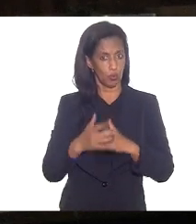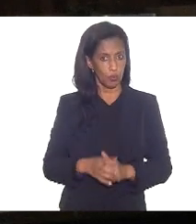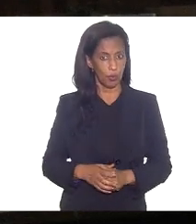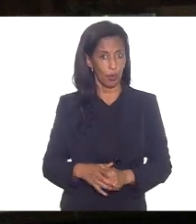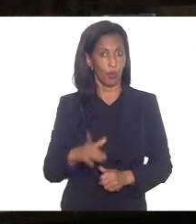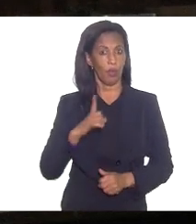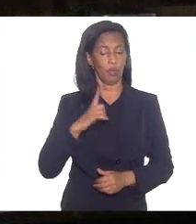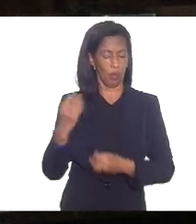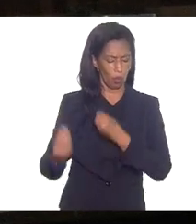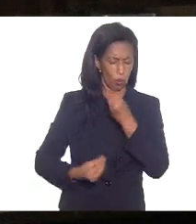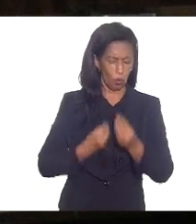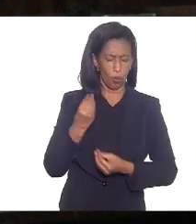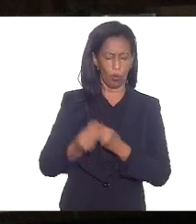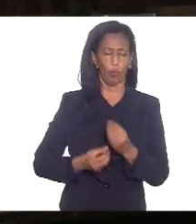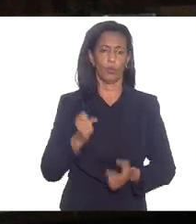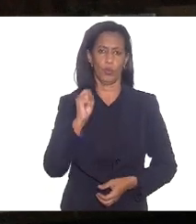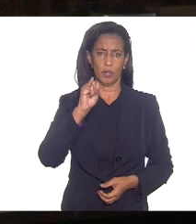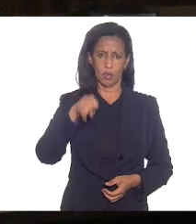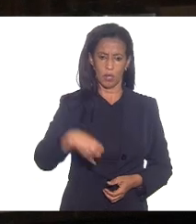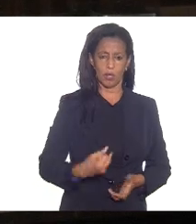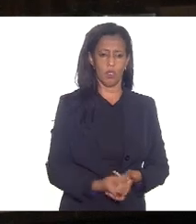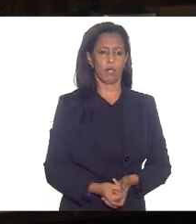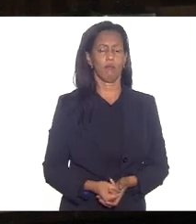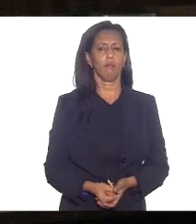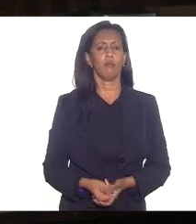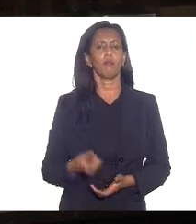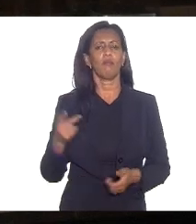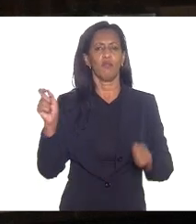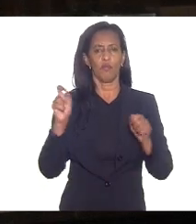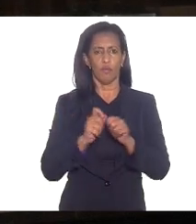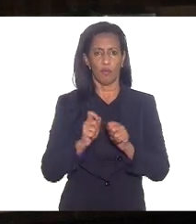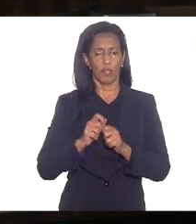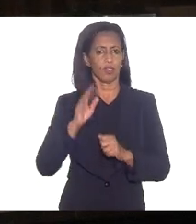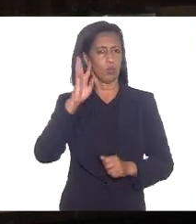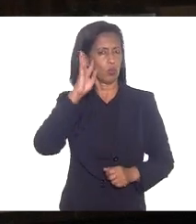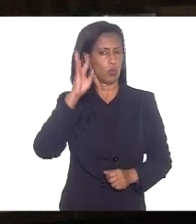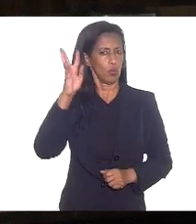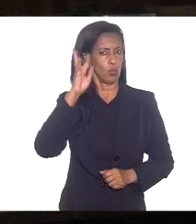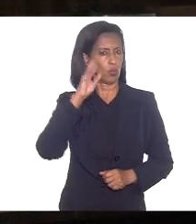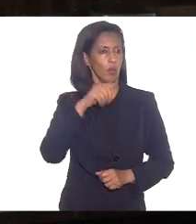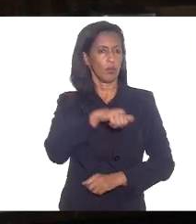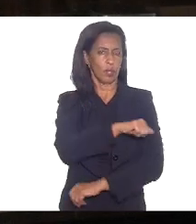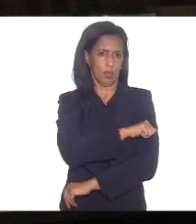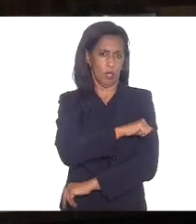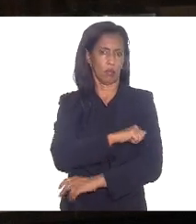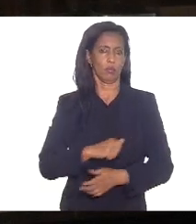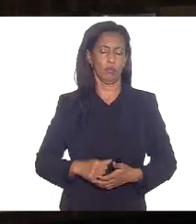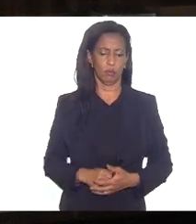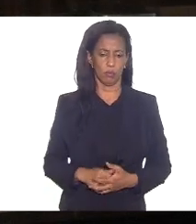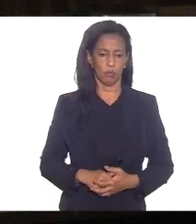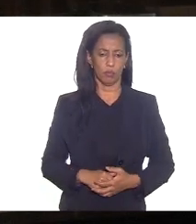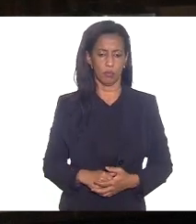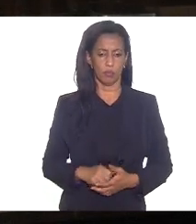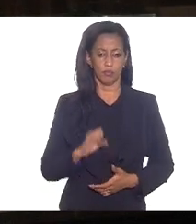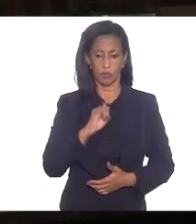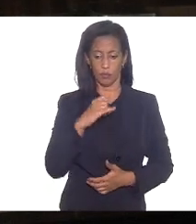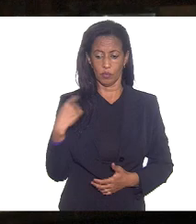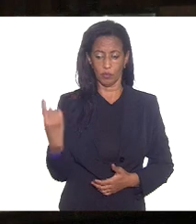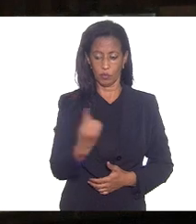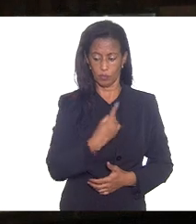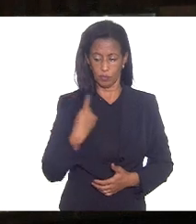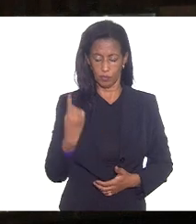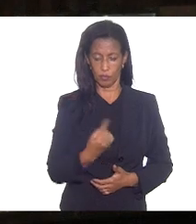tem como, sim, a gente realizar o sonho desses alunos. Se nós,